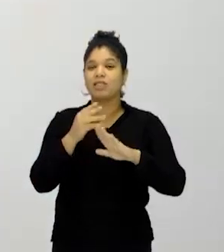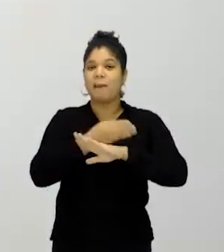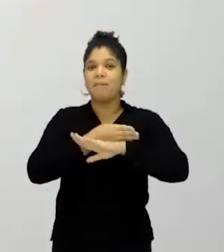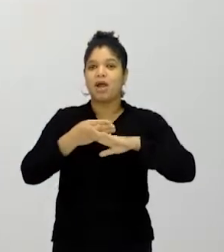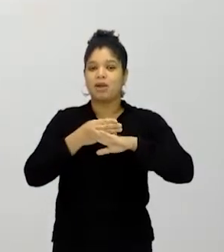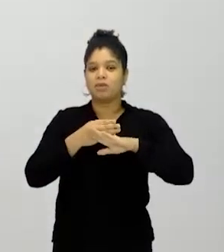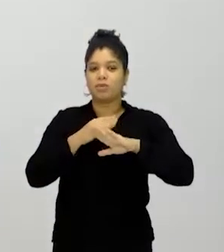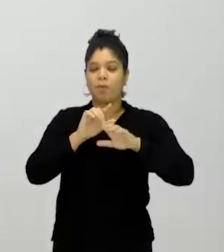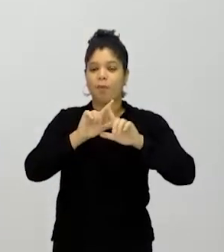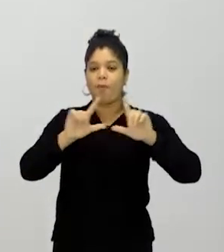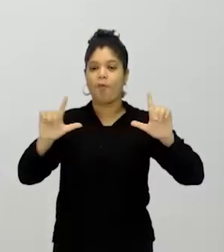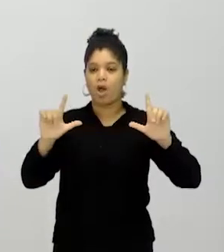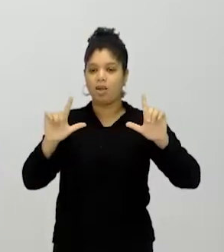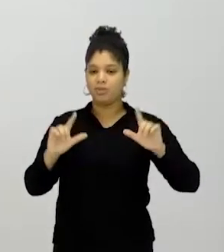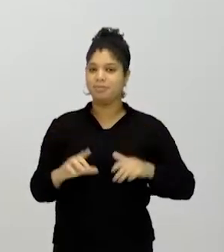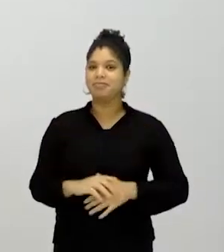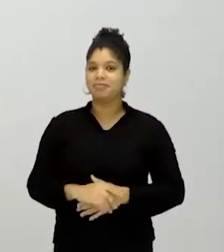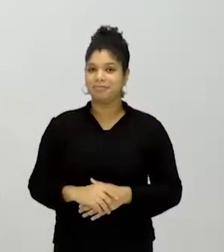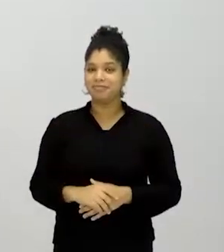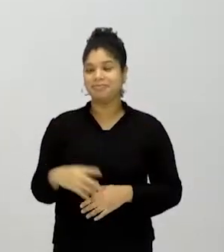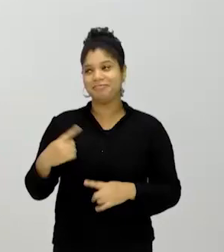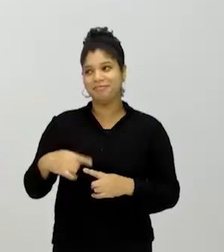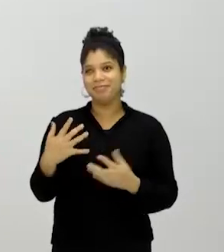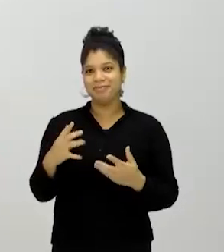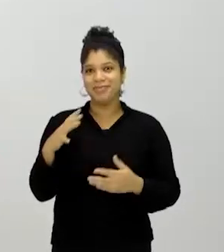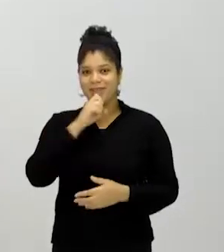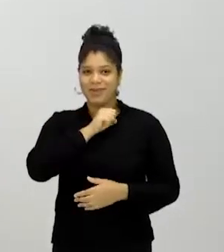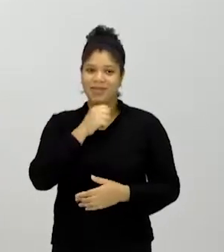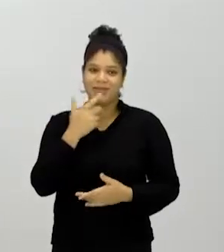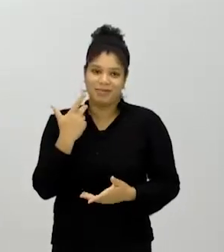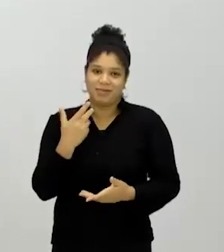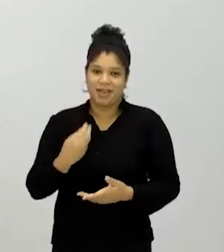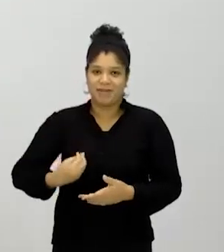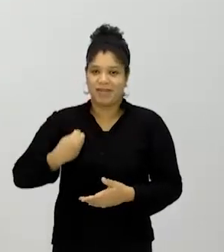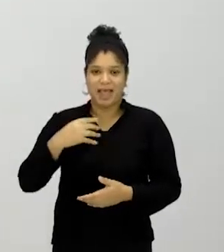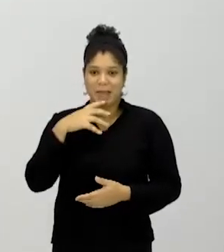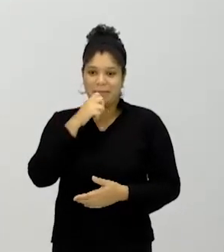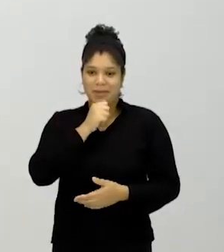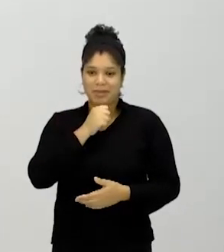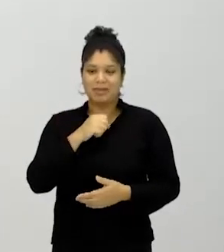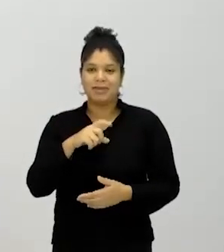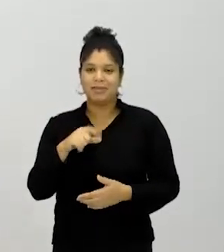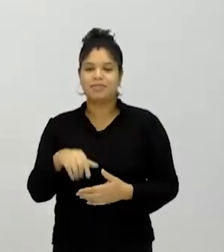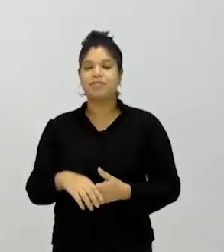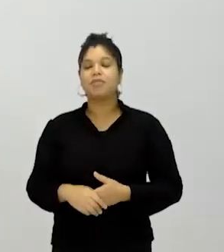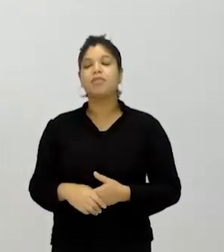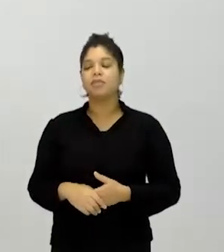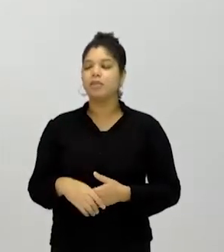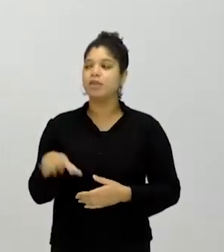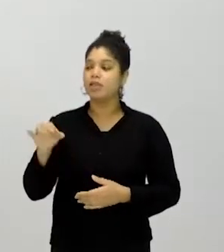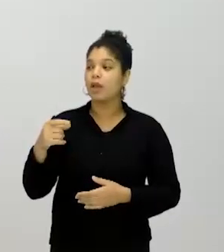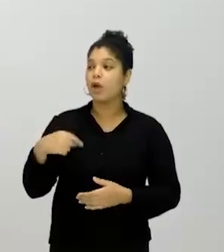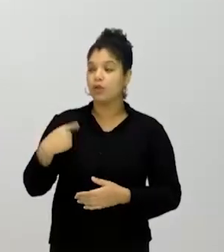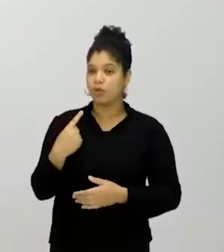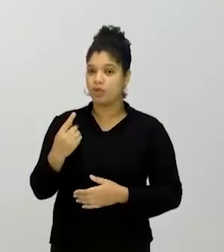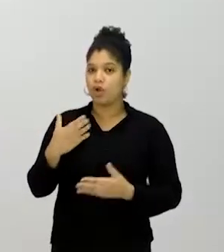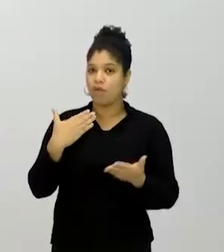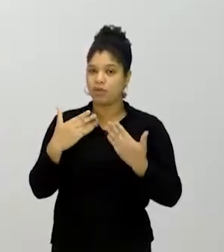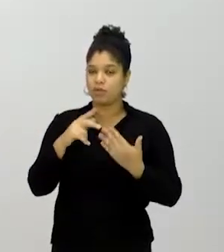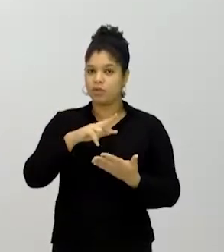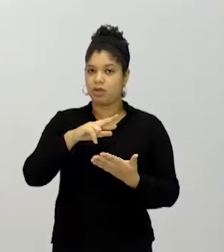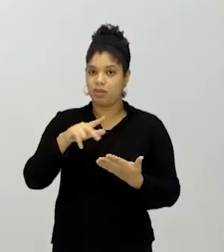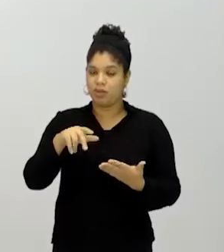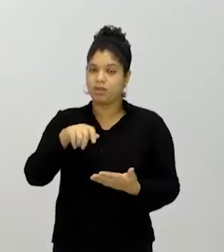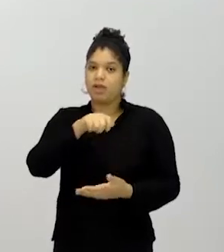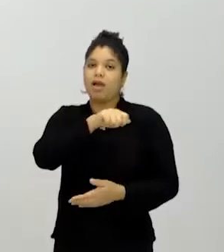Perfeito, perfeito. E aí, assim, ó, porque a gente está conversando com os estudantes e a gente tem estudantes aqui do 9º